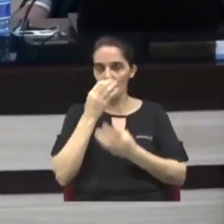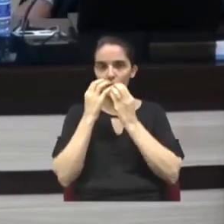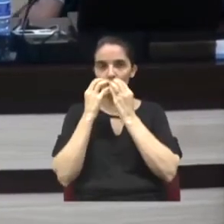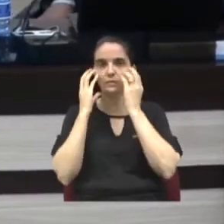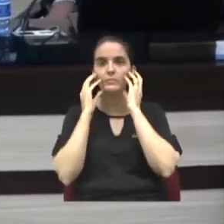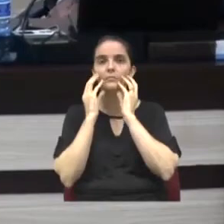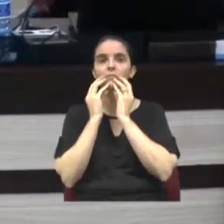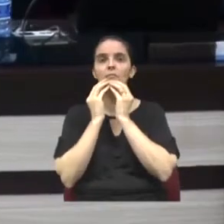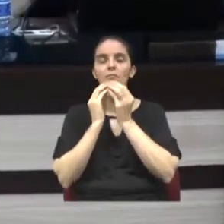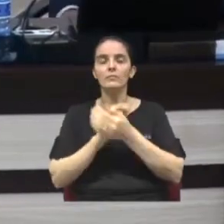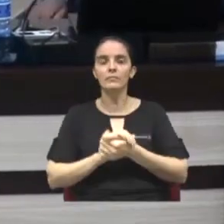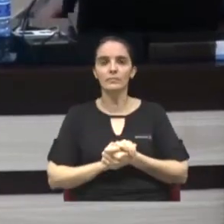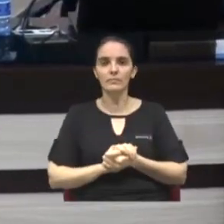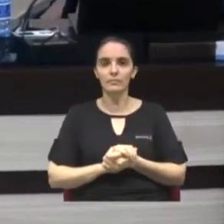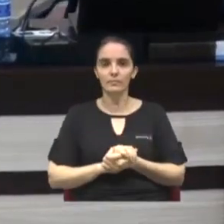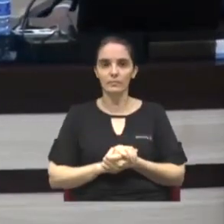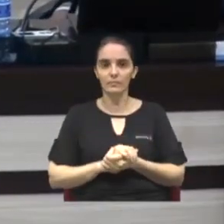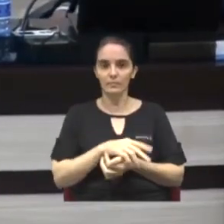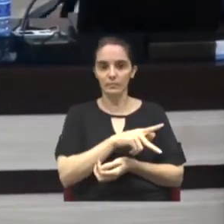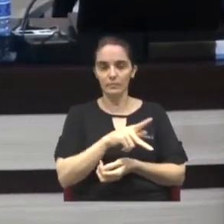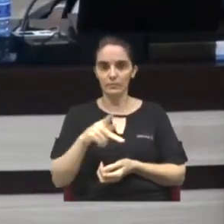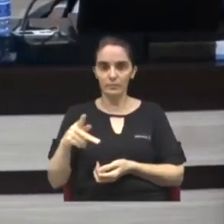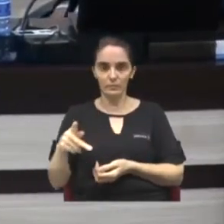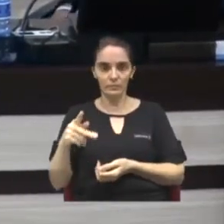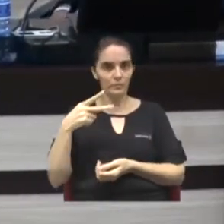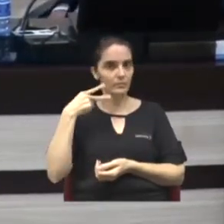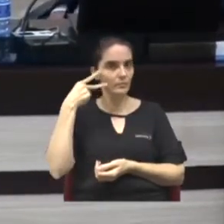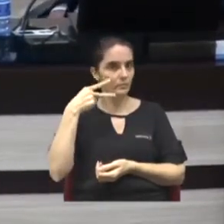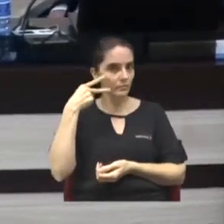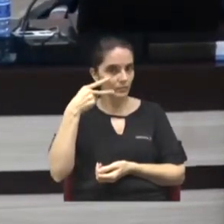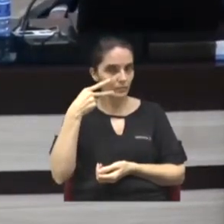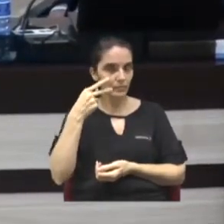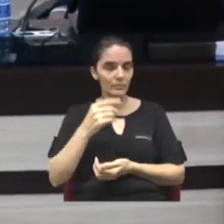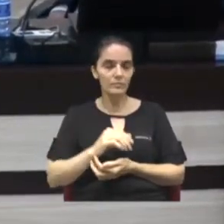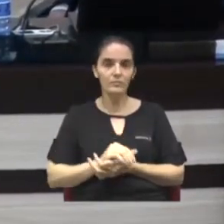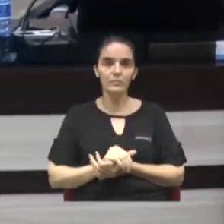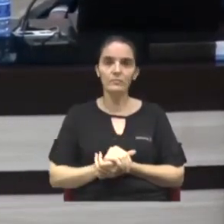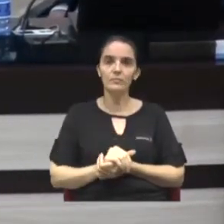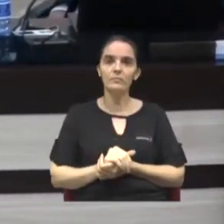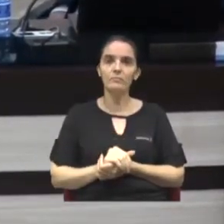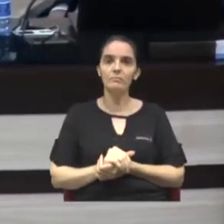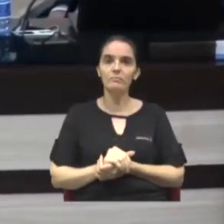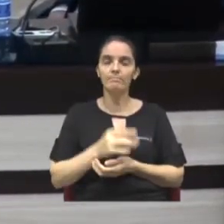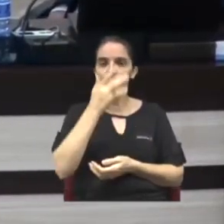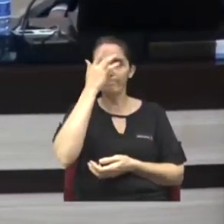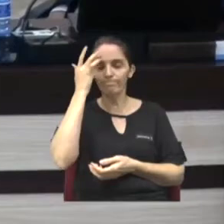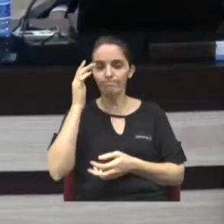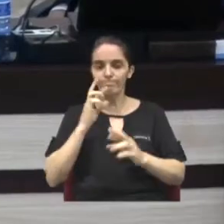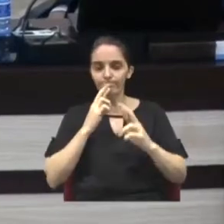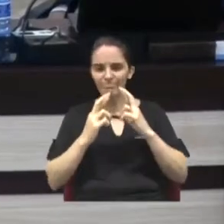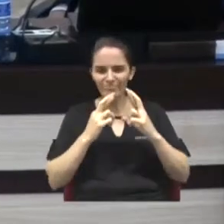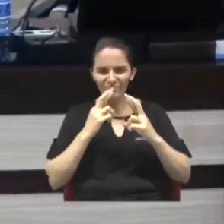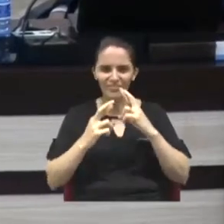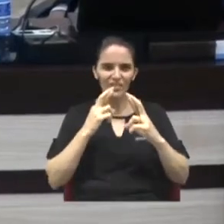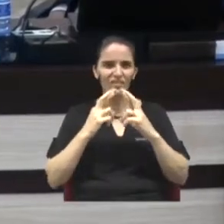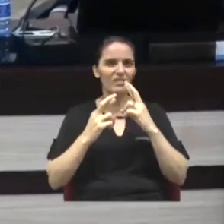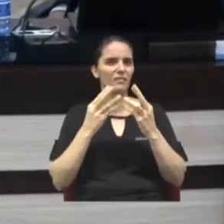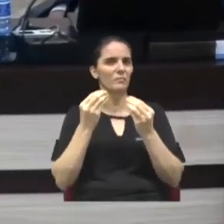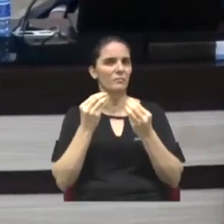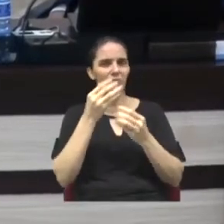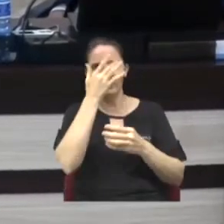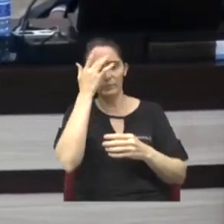do Lanche. Nobre presidente, nobres pares, uma reclamação muito grande, tanto ali do pessoal que mora